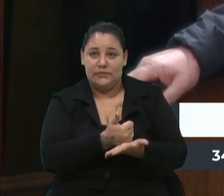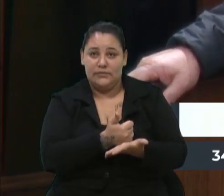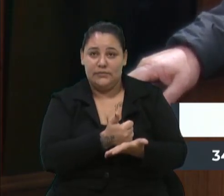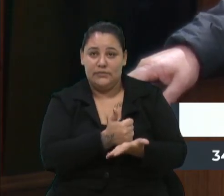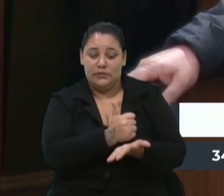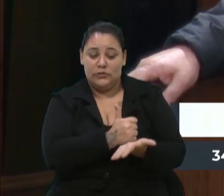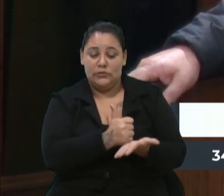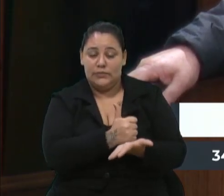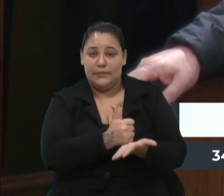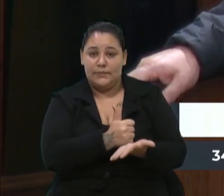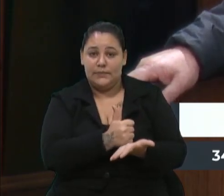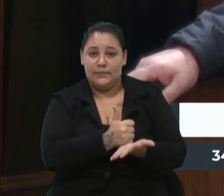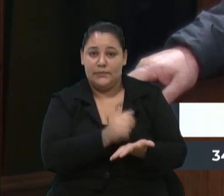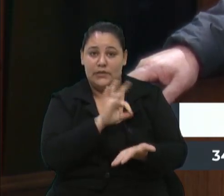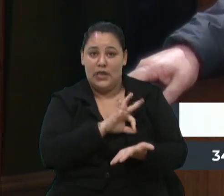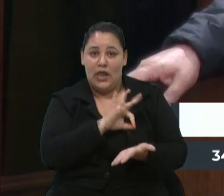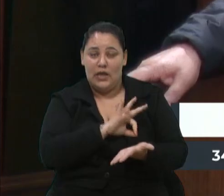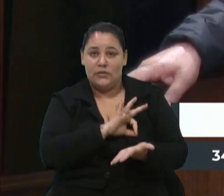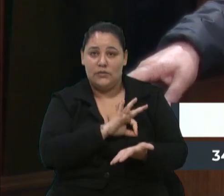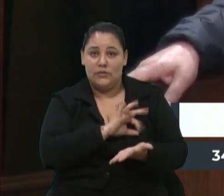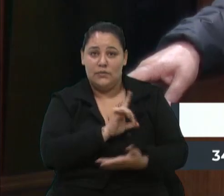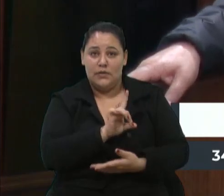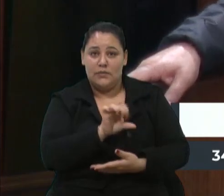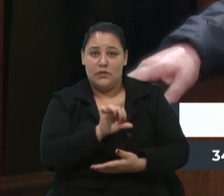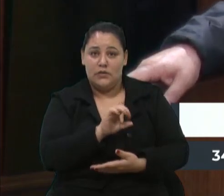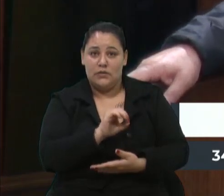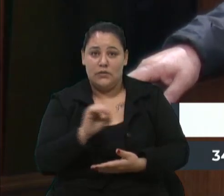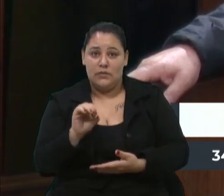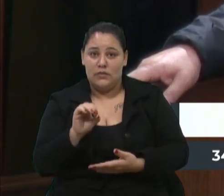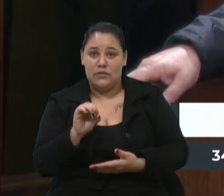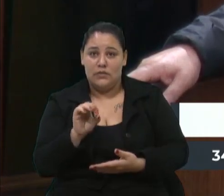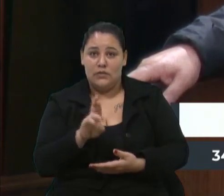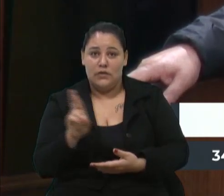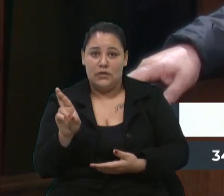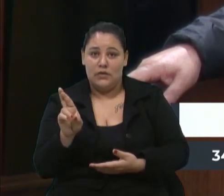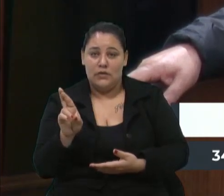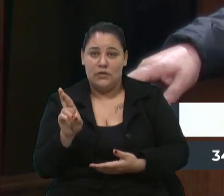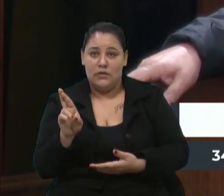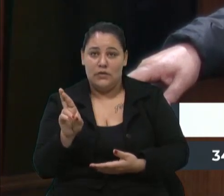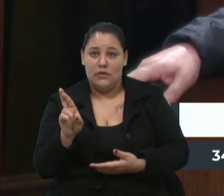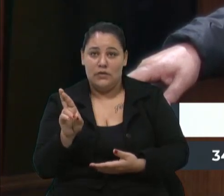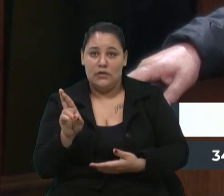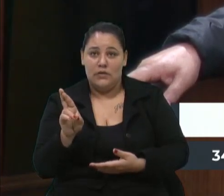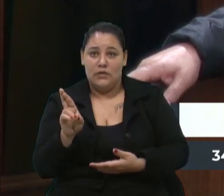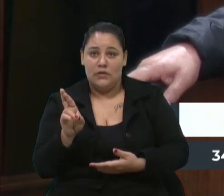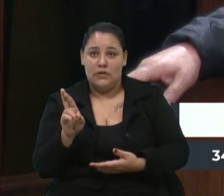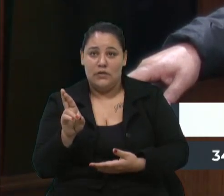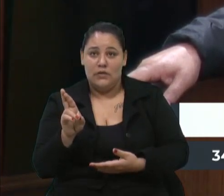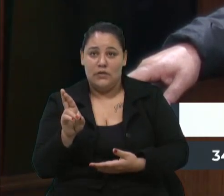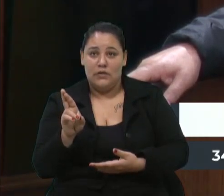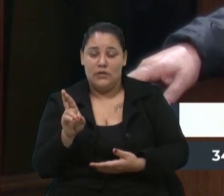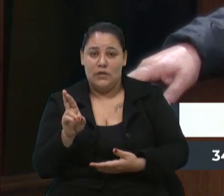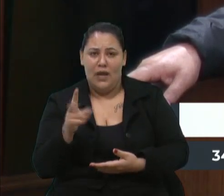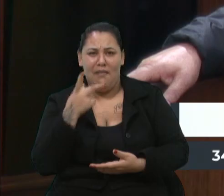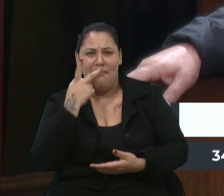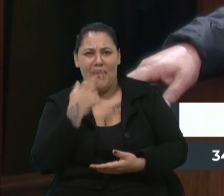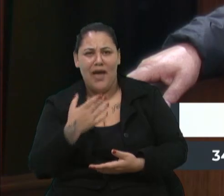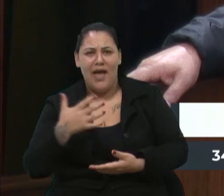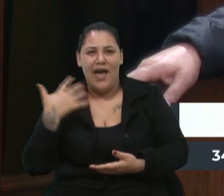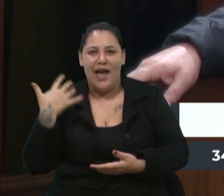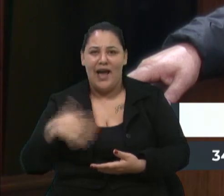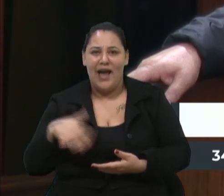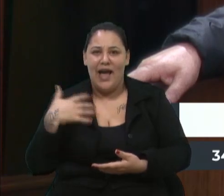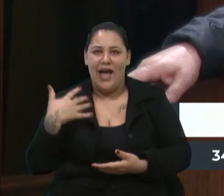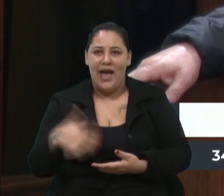que vai ser para R$ 1.900, parece uma fortuna. Mas é R$